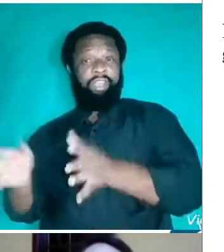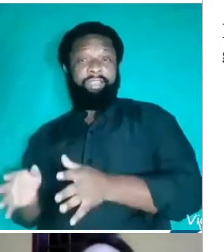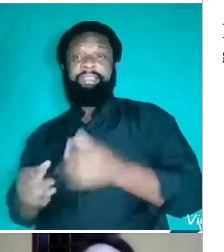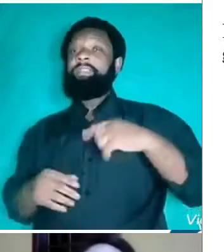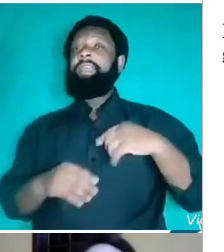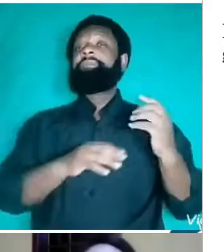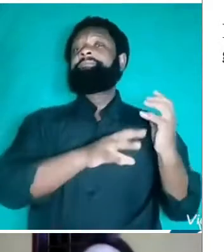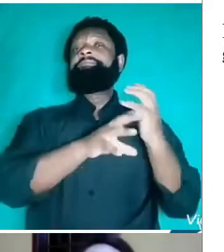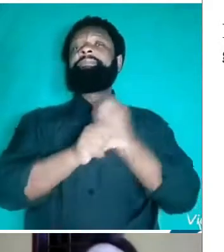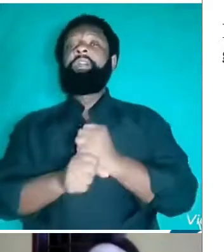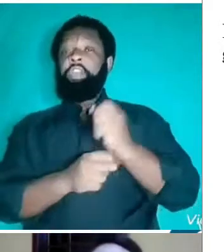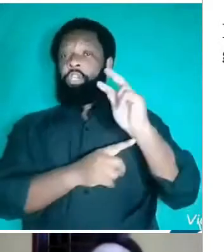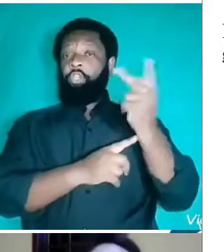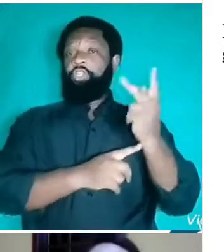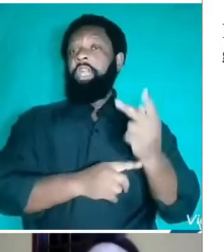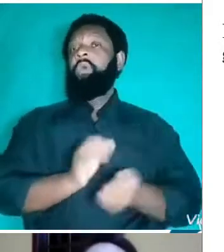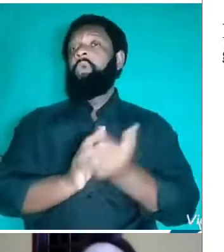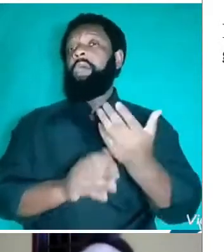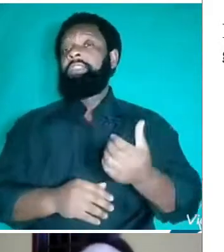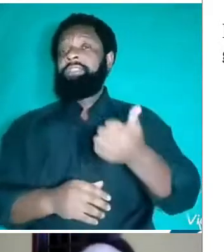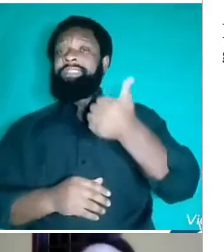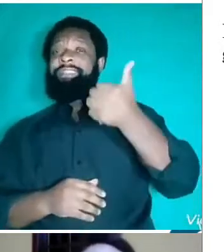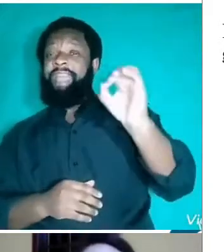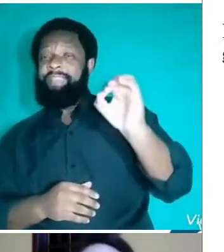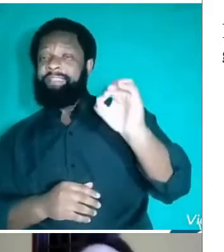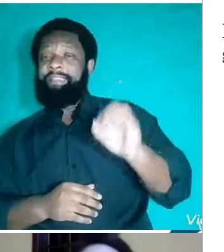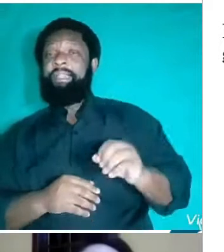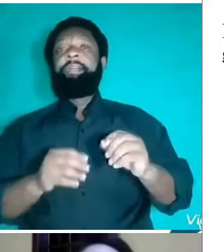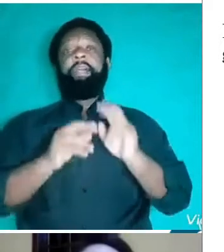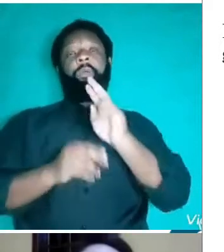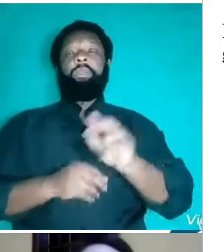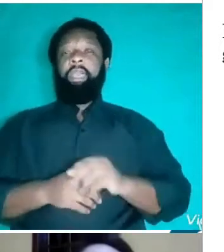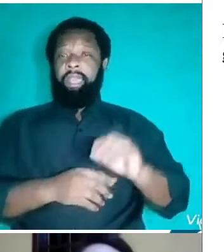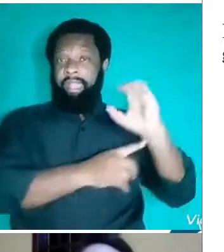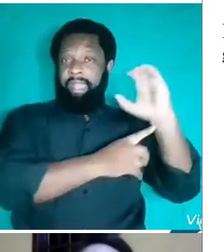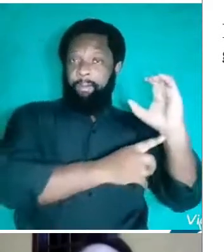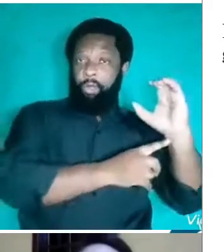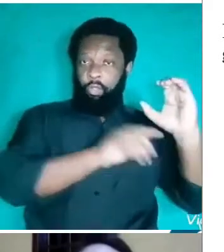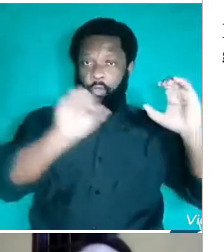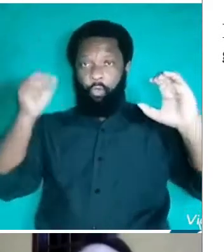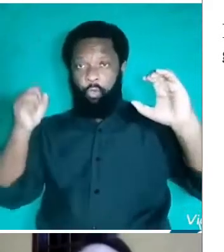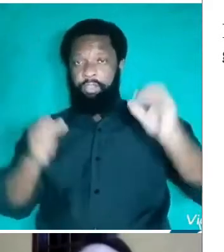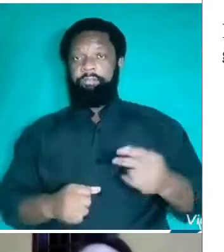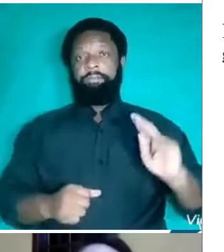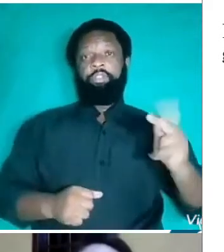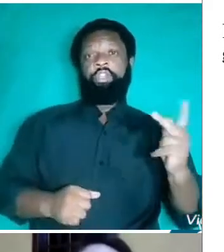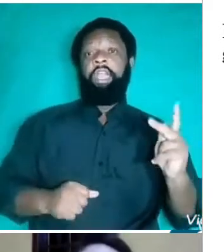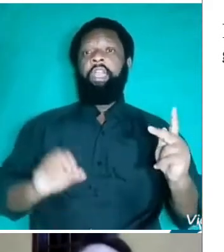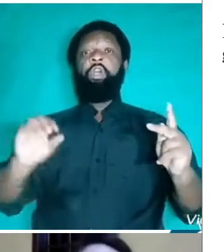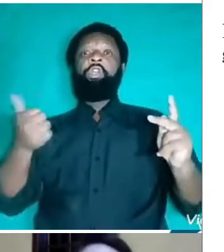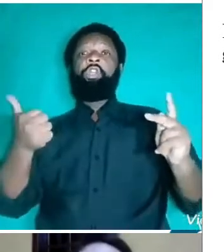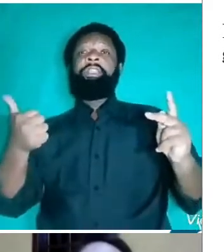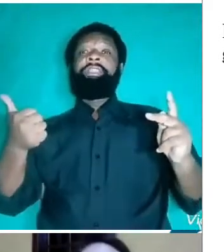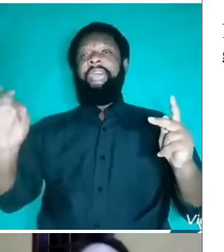Então, a gente tem um total aí de 10 hidrogênios. Então, são 8 carbonos, como eu havia falado, e 10